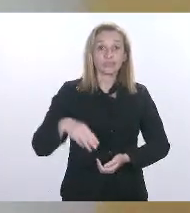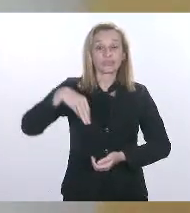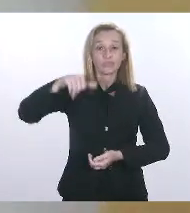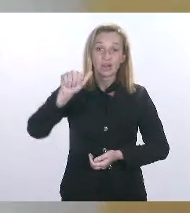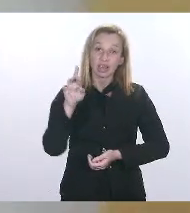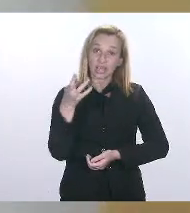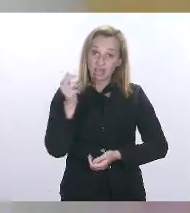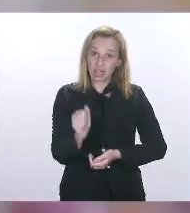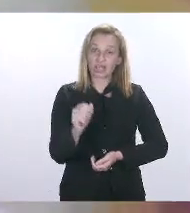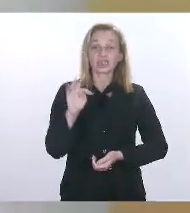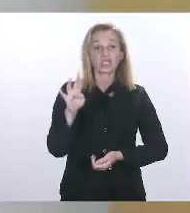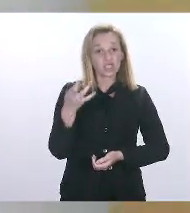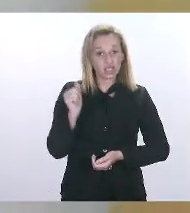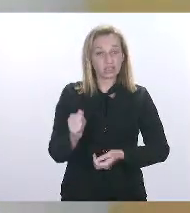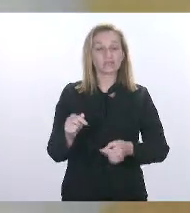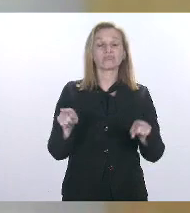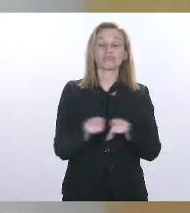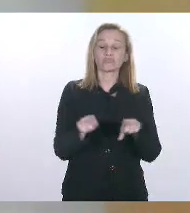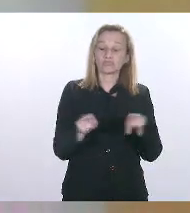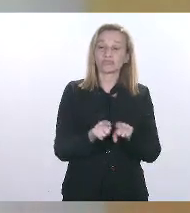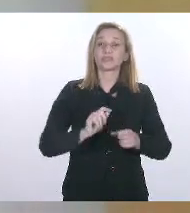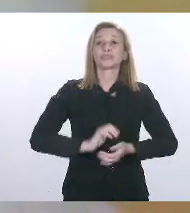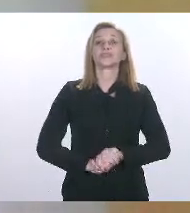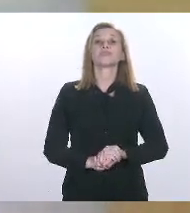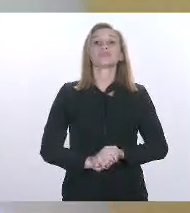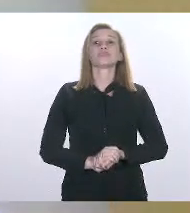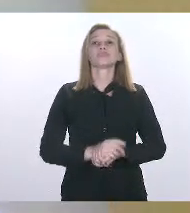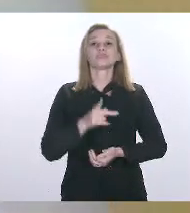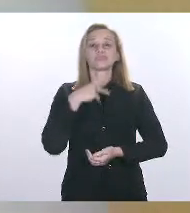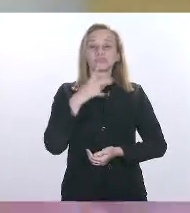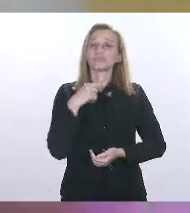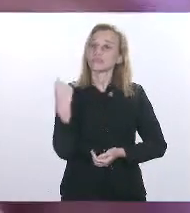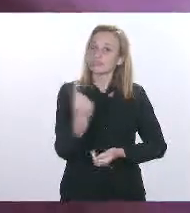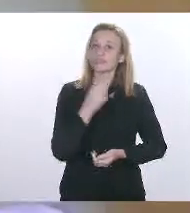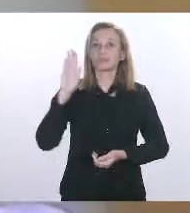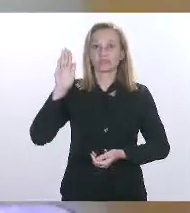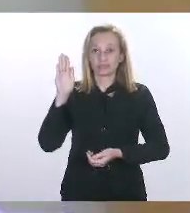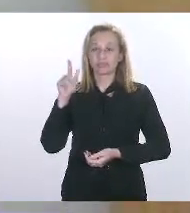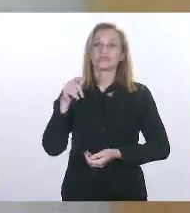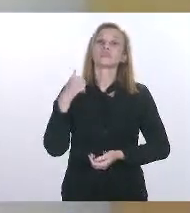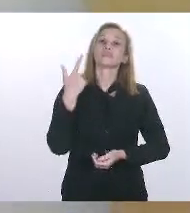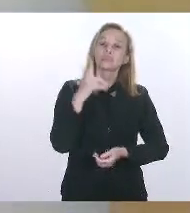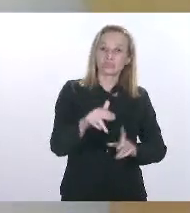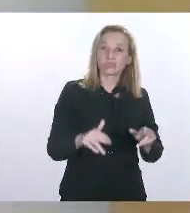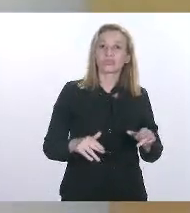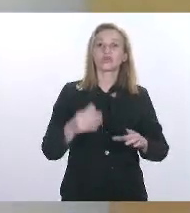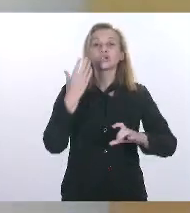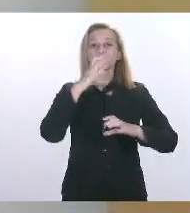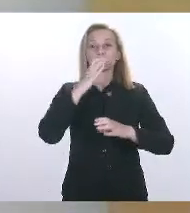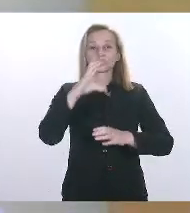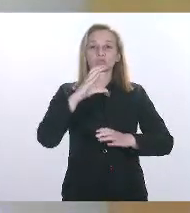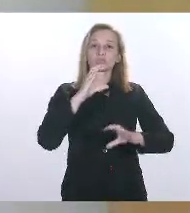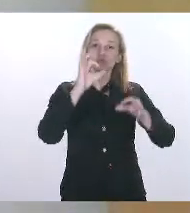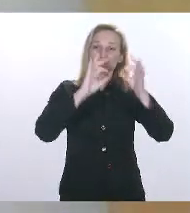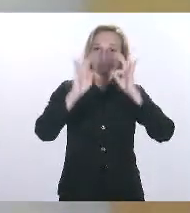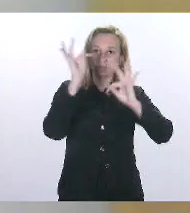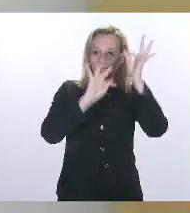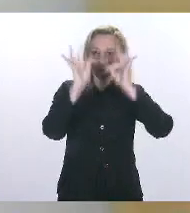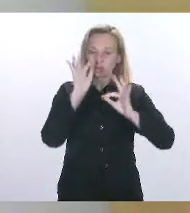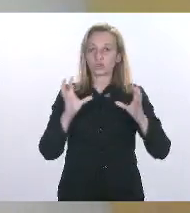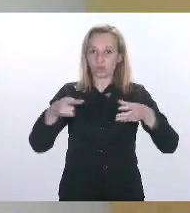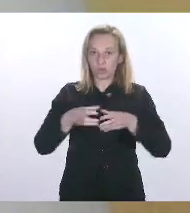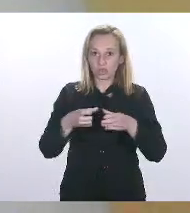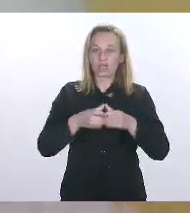Cristina, e, ao mesmo tempo, dizer que o nosso mandato, assim como a Comissão de Ciência e Tecnologia, tem estado